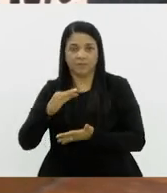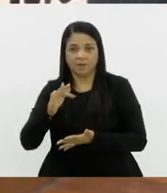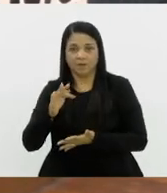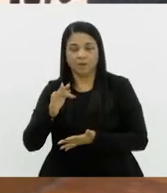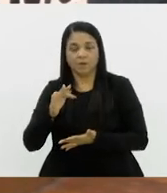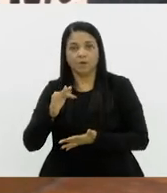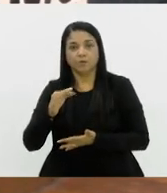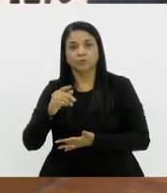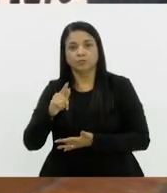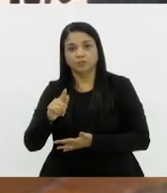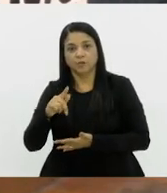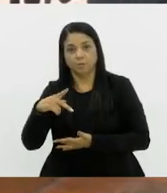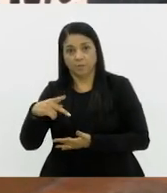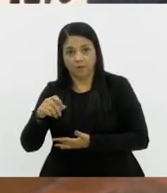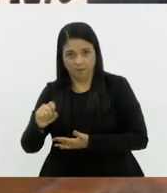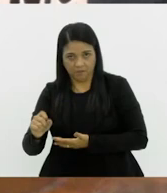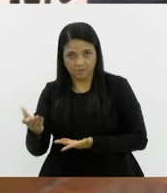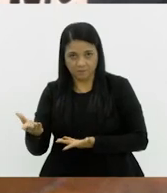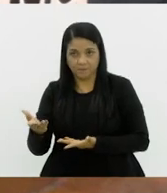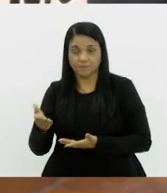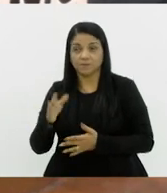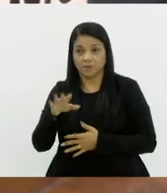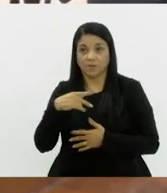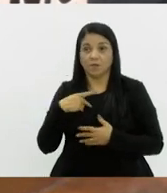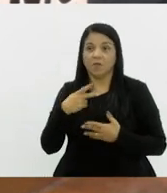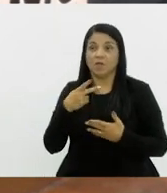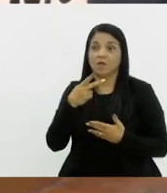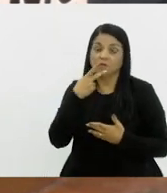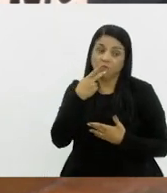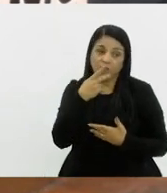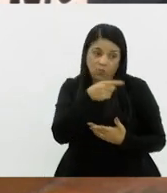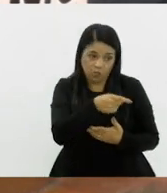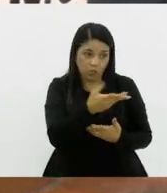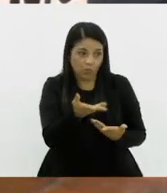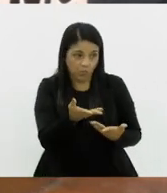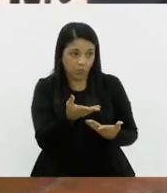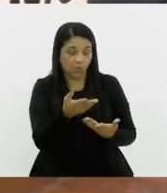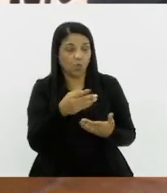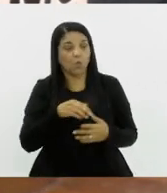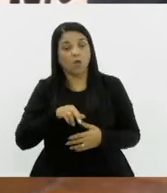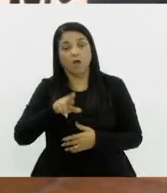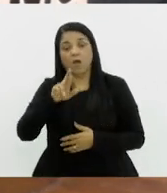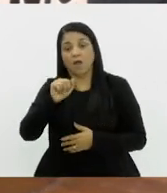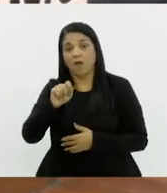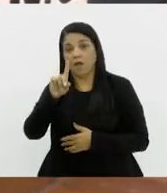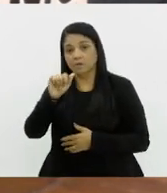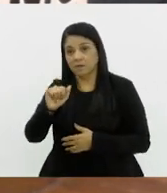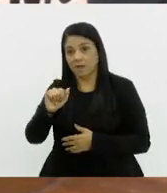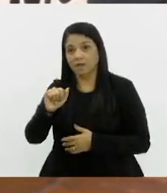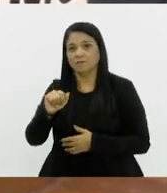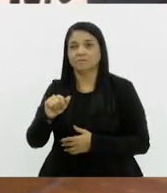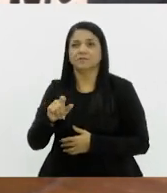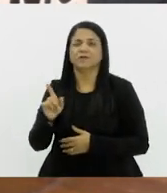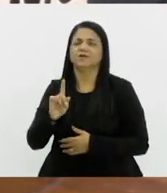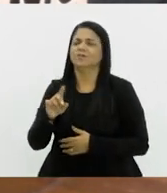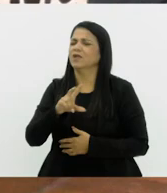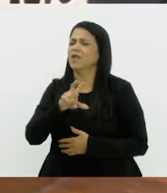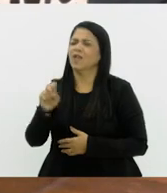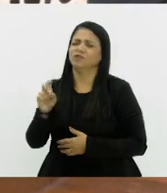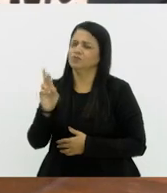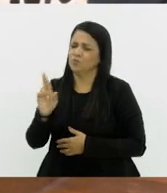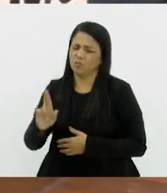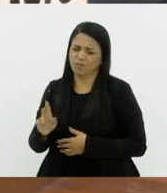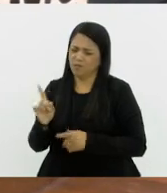qualquer maneira, o que nós estamos dizendo é que... O que o senhor disse, não, eu não tenho, o radar custa 500 milhões, eu não tenho como não, pôr 500, radar. 500 mas, não, 500